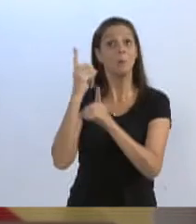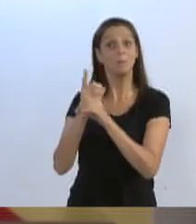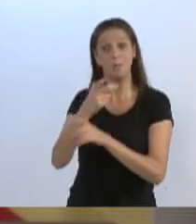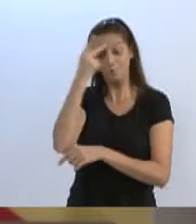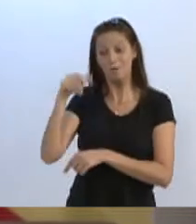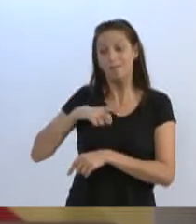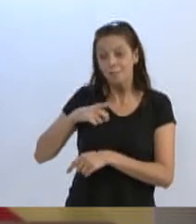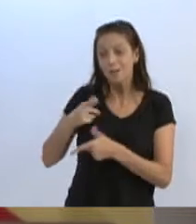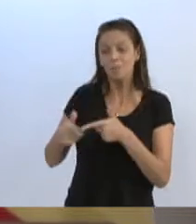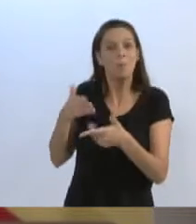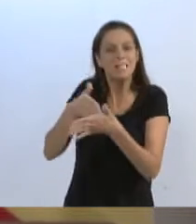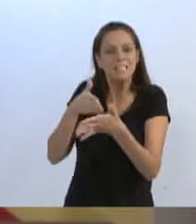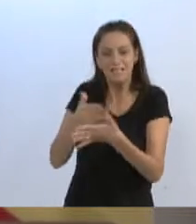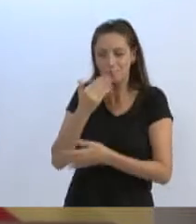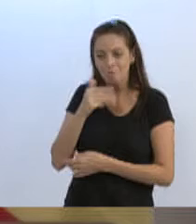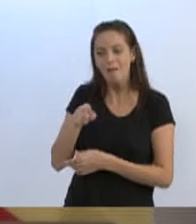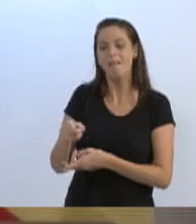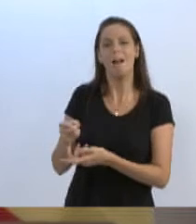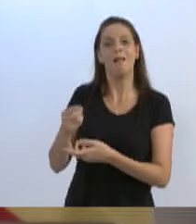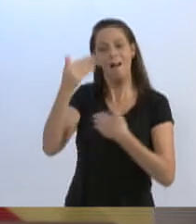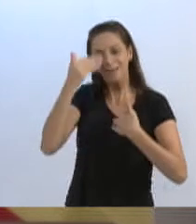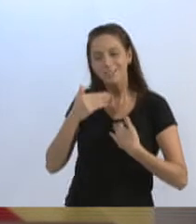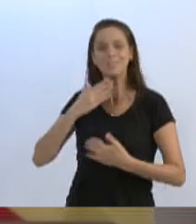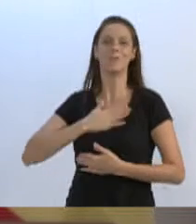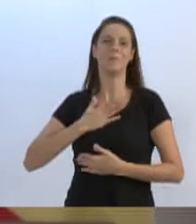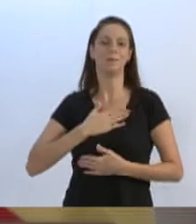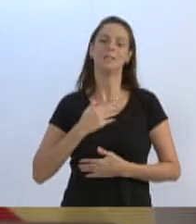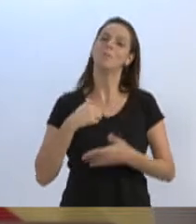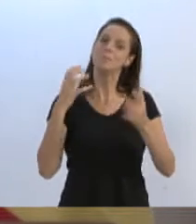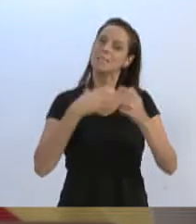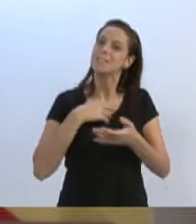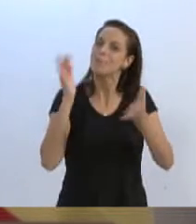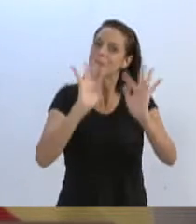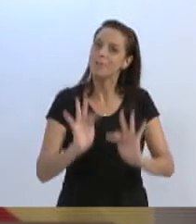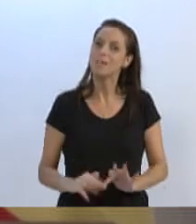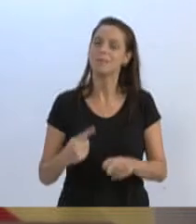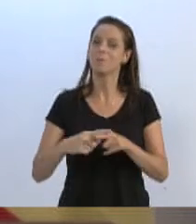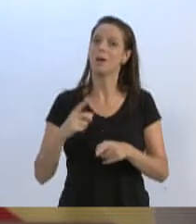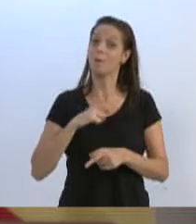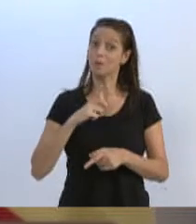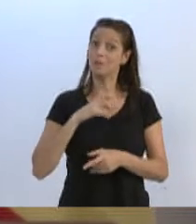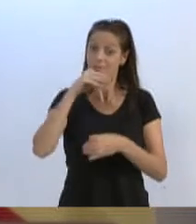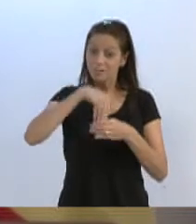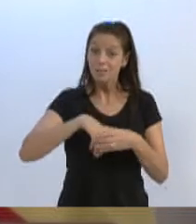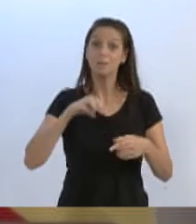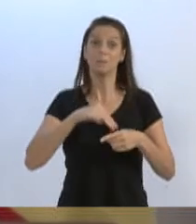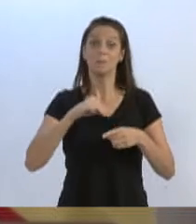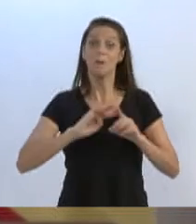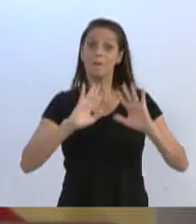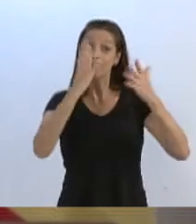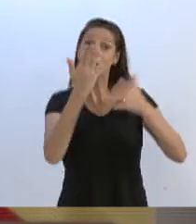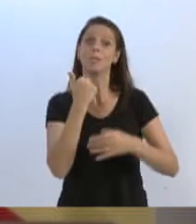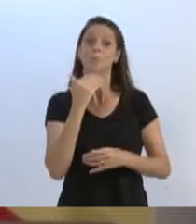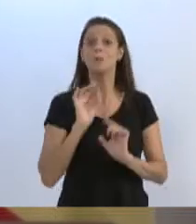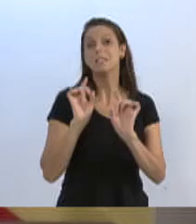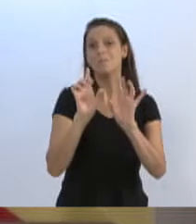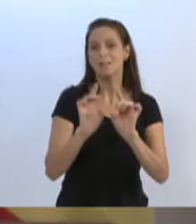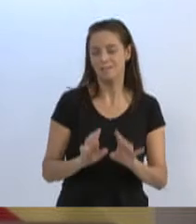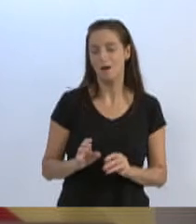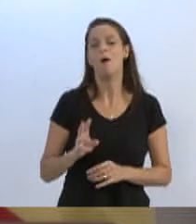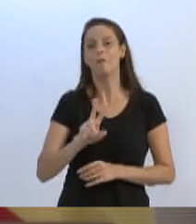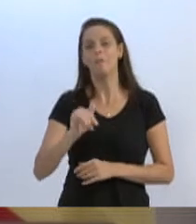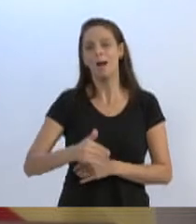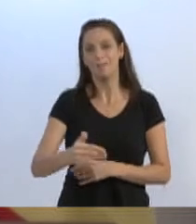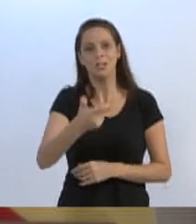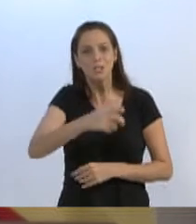pela sensibilidade de termos colocado isso aí na agenda do município. Então, parabenizo, a gente vai acompanhar, provavelmente faremos matéria novamente, mas